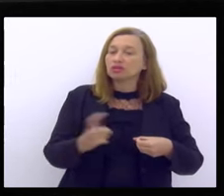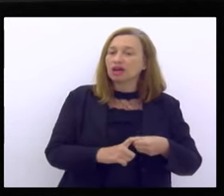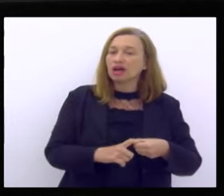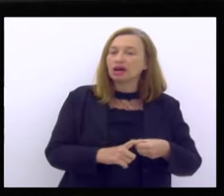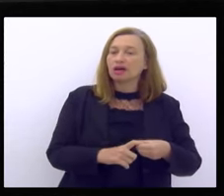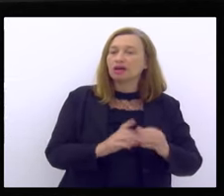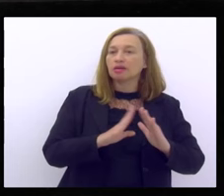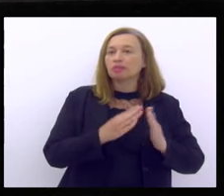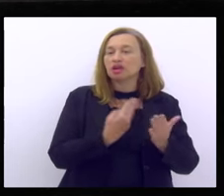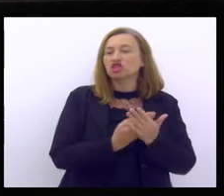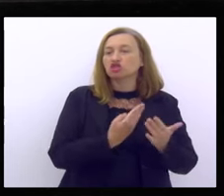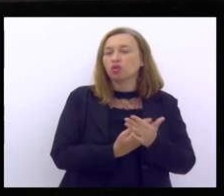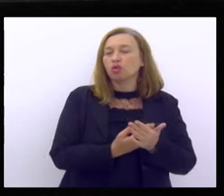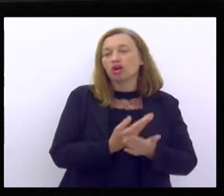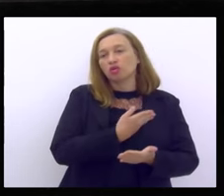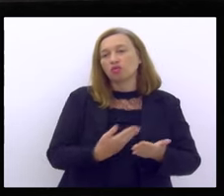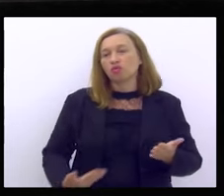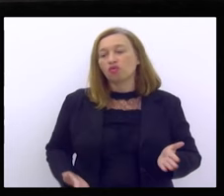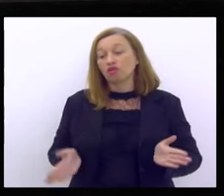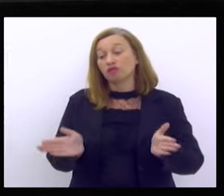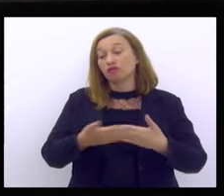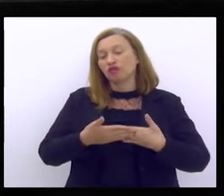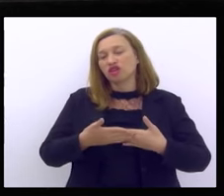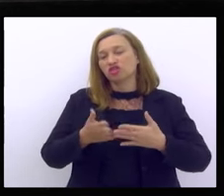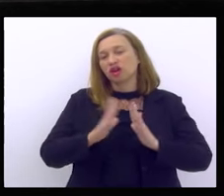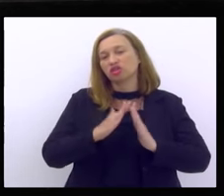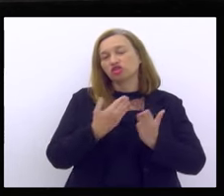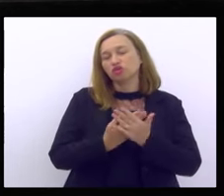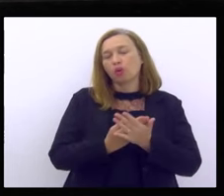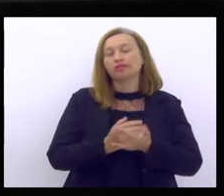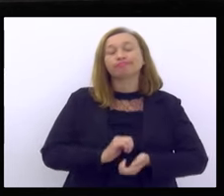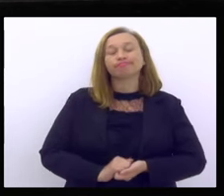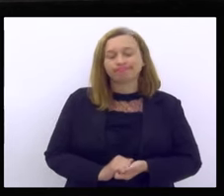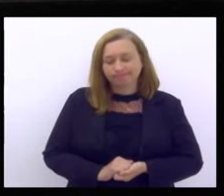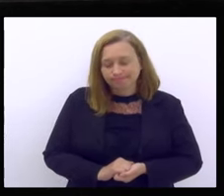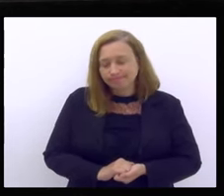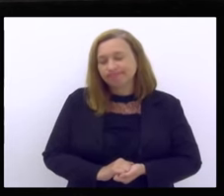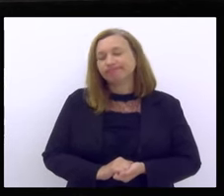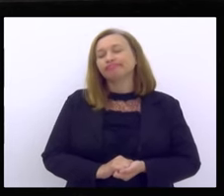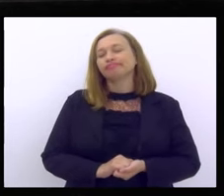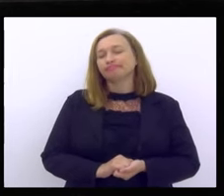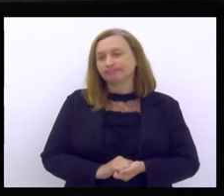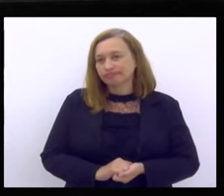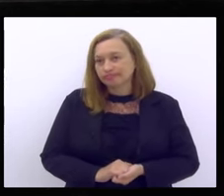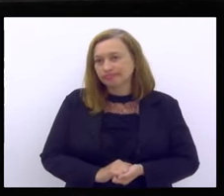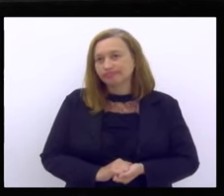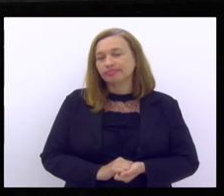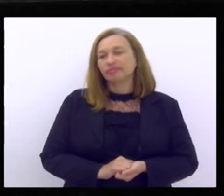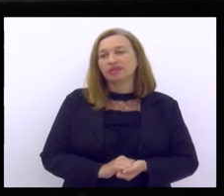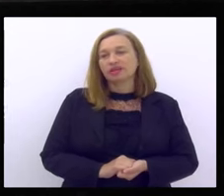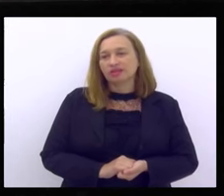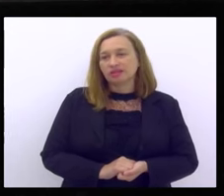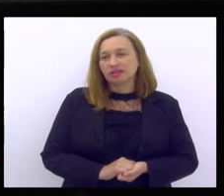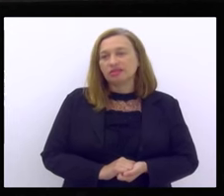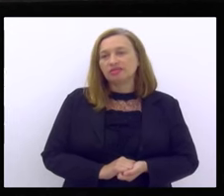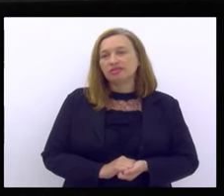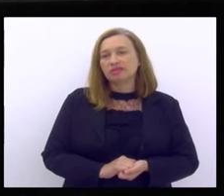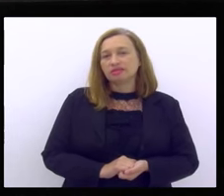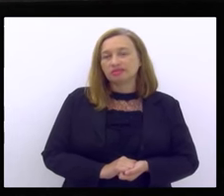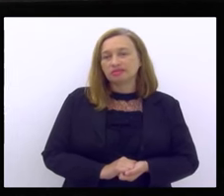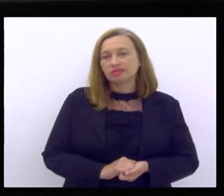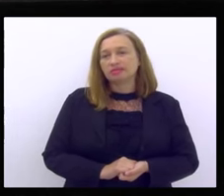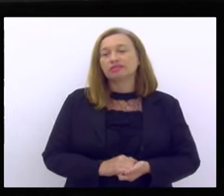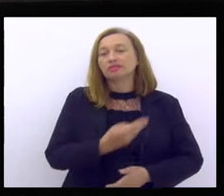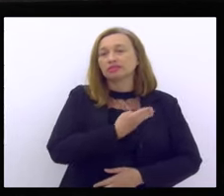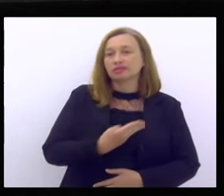o governo vai na contramão disso, vai na contramão da linha, né, que se desenvolve mundialmente, que é o aumento da escolarização, o